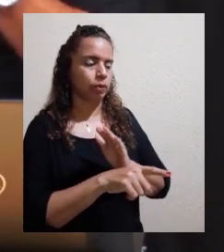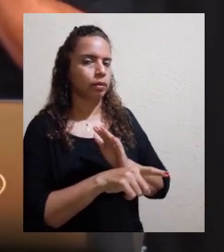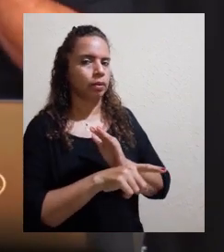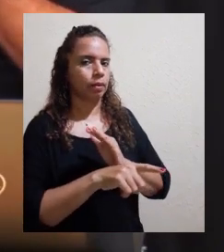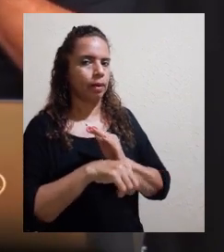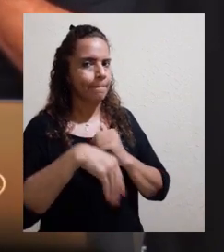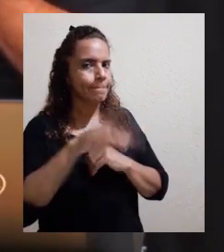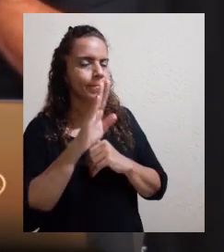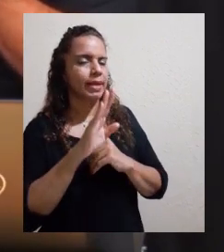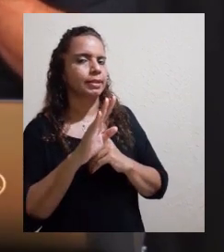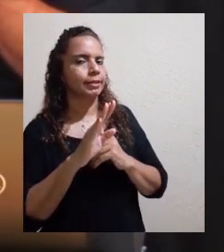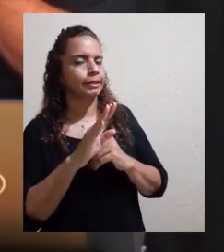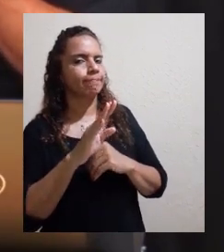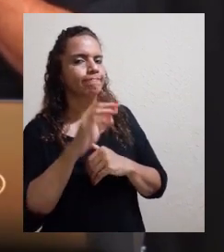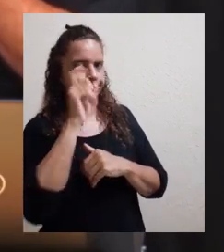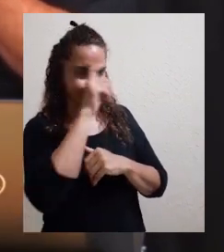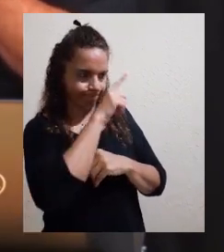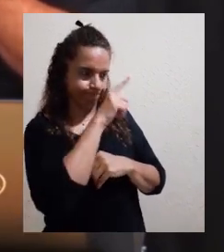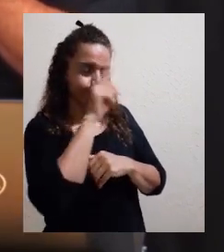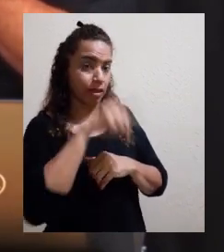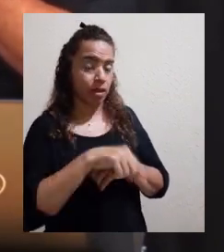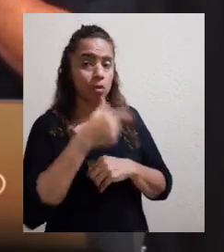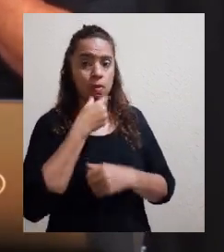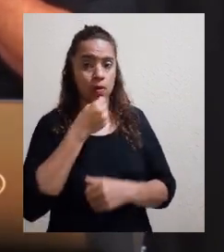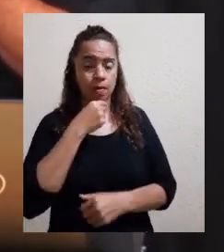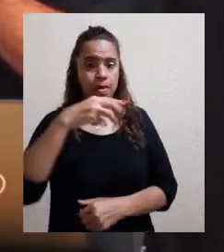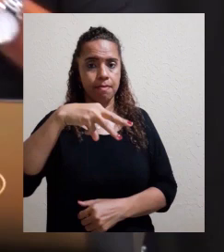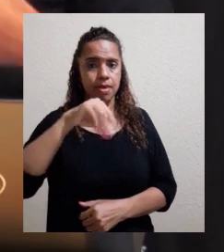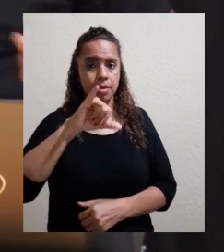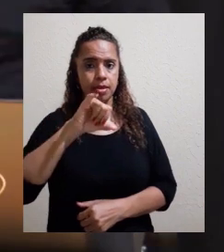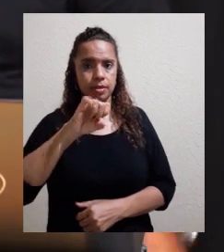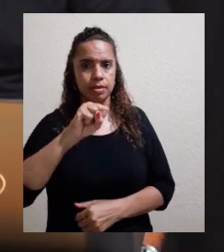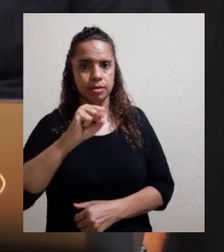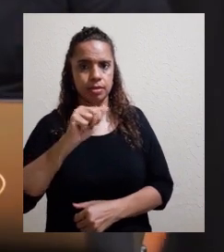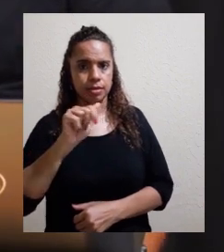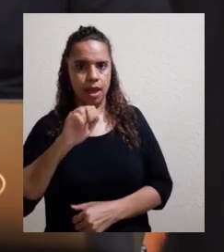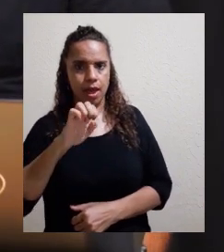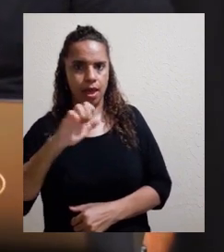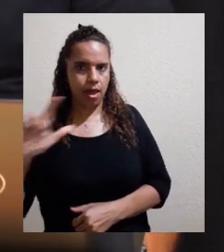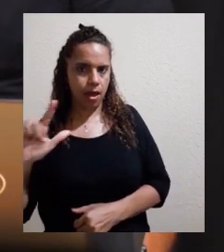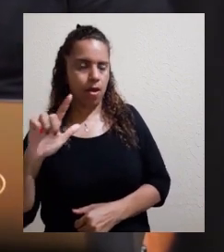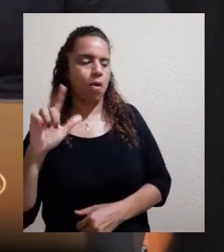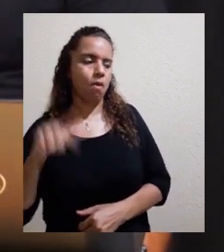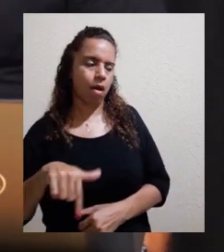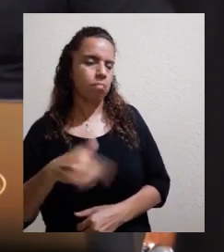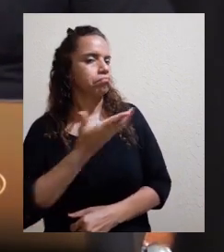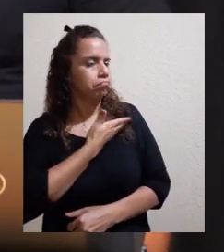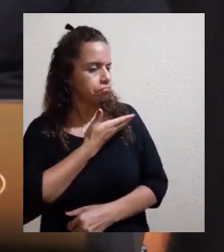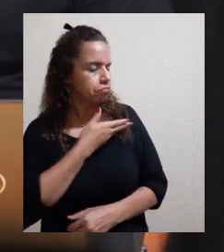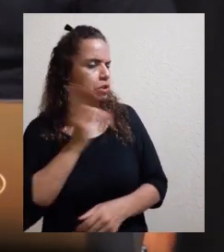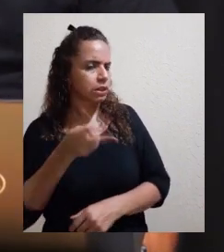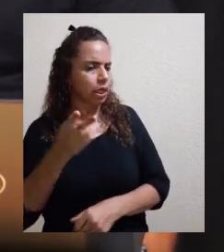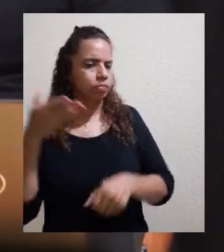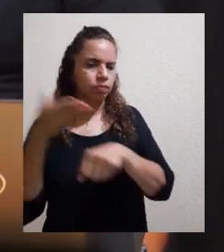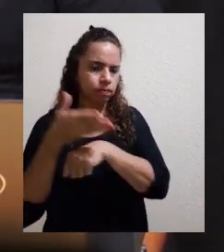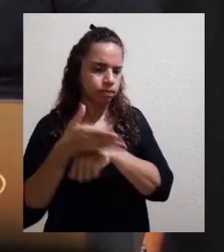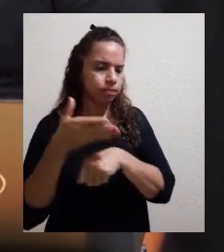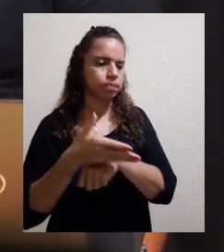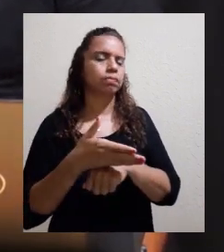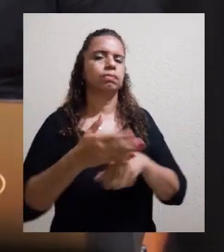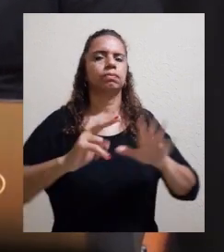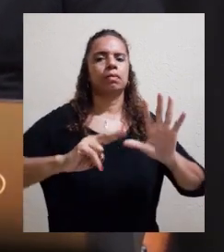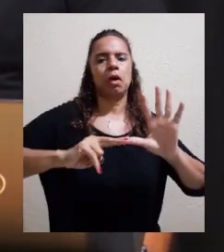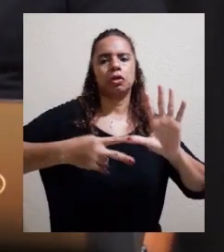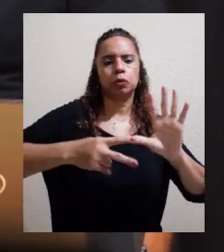mais complexa aqui, que é do Misael Torres Martins. O Misael é um companheiro que sempre está presente